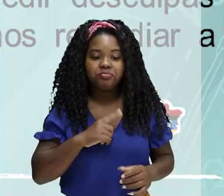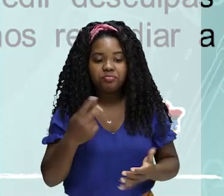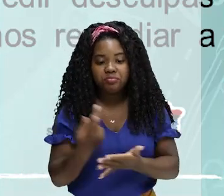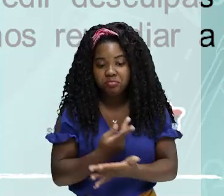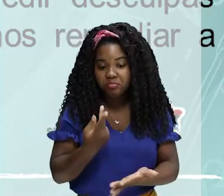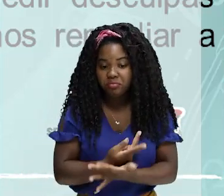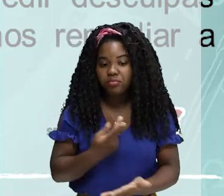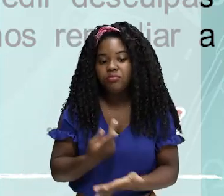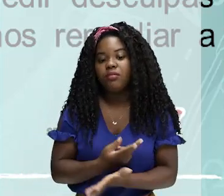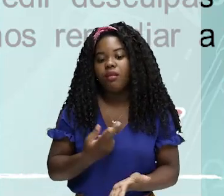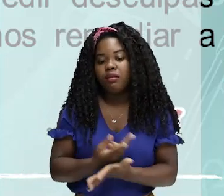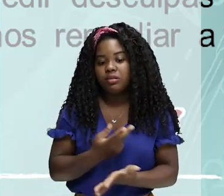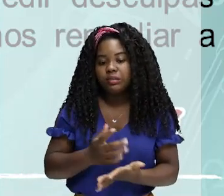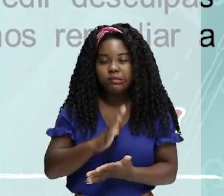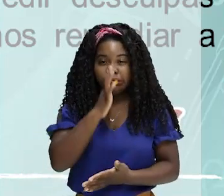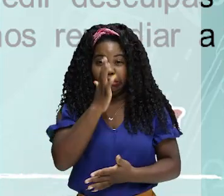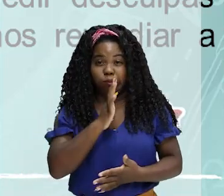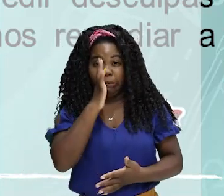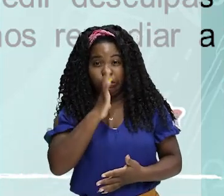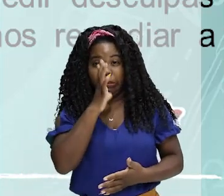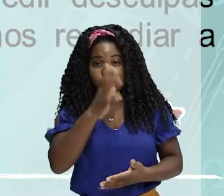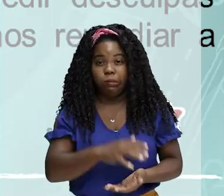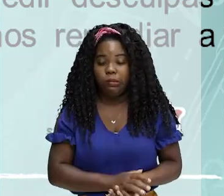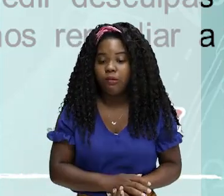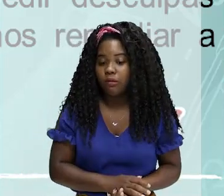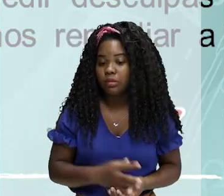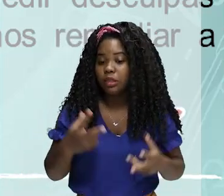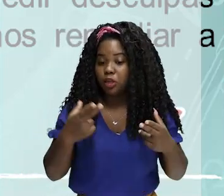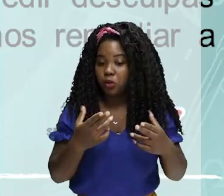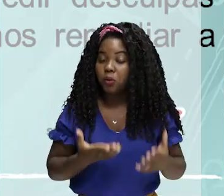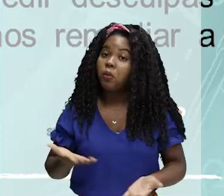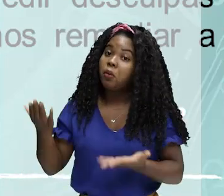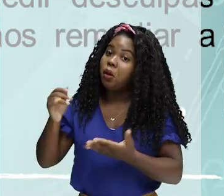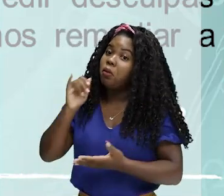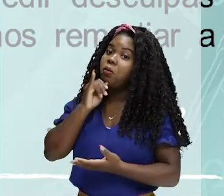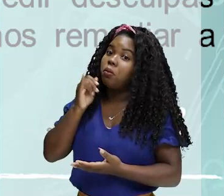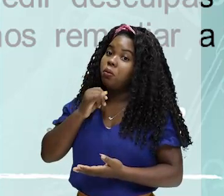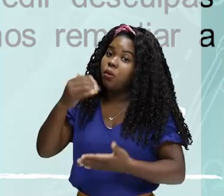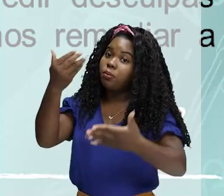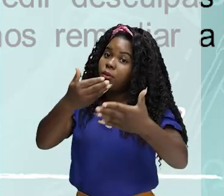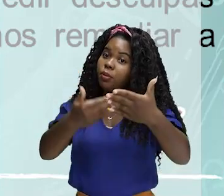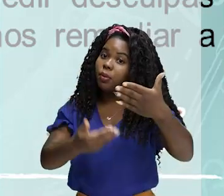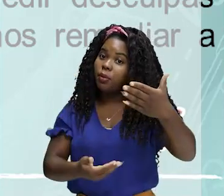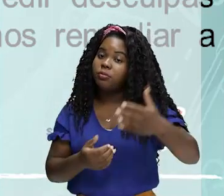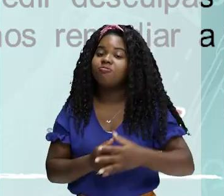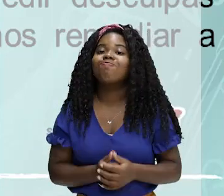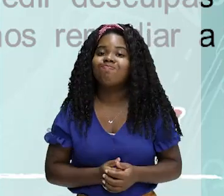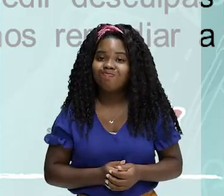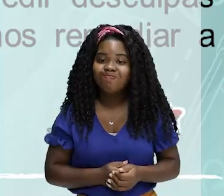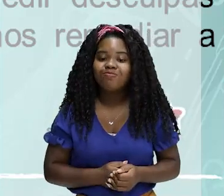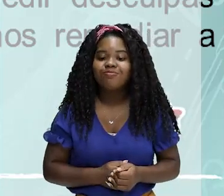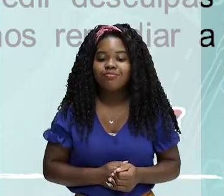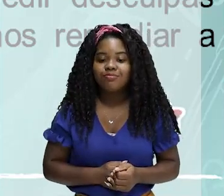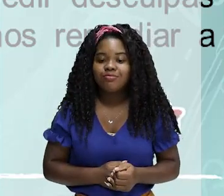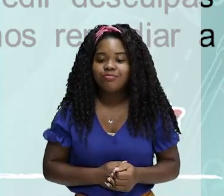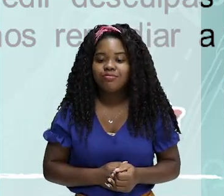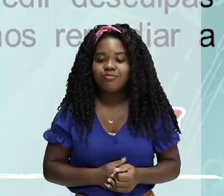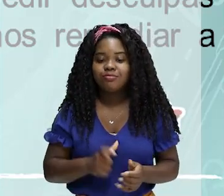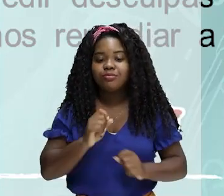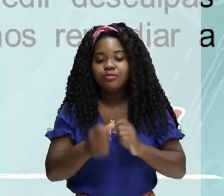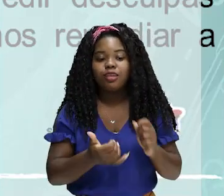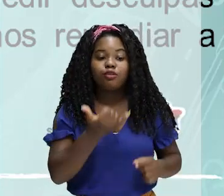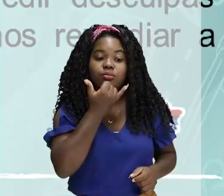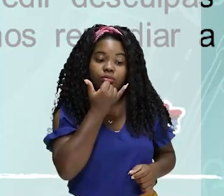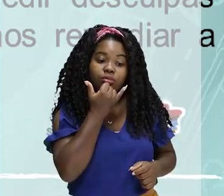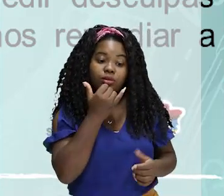erros graves, tá? Semelhantes a estes exemplos que estão aí, ou qualquer outra gafe importante, você deverá pelo menos pedir